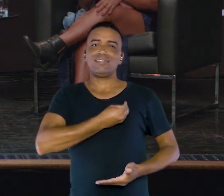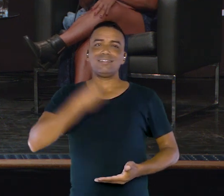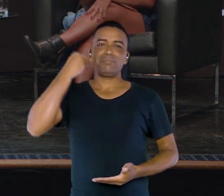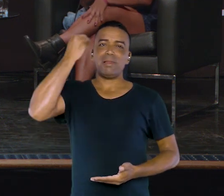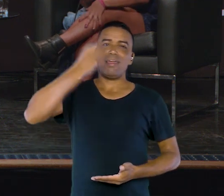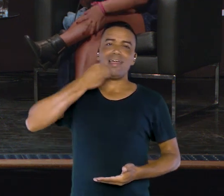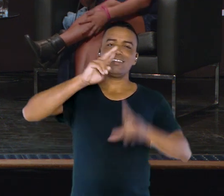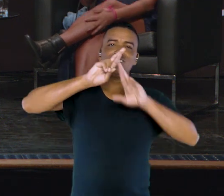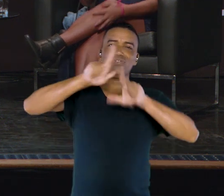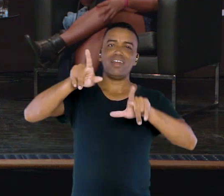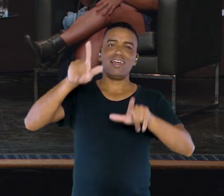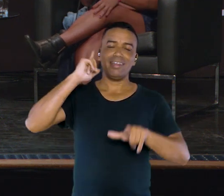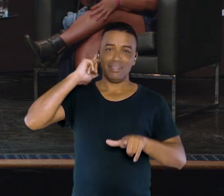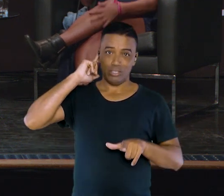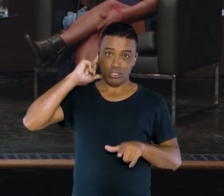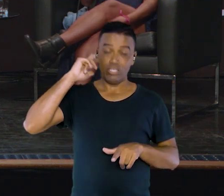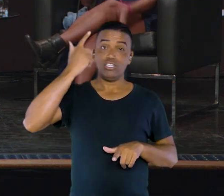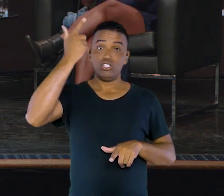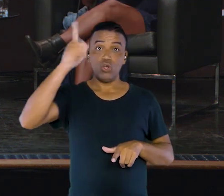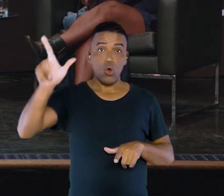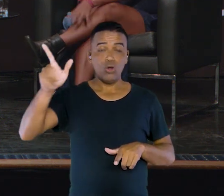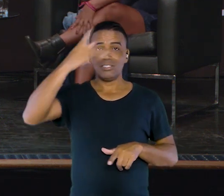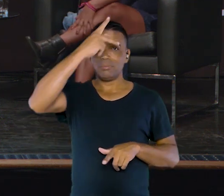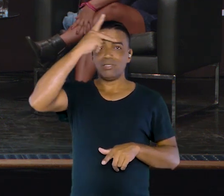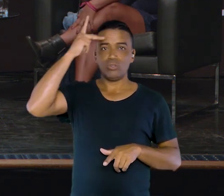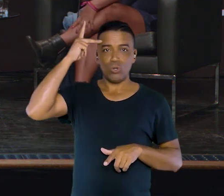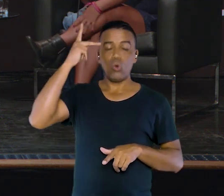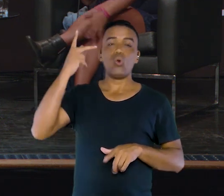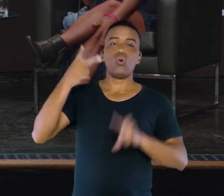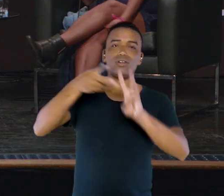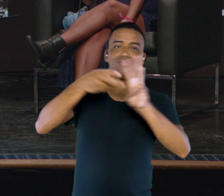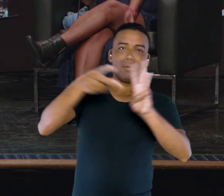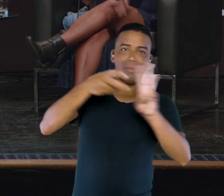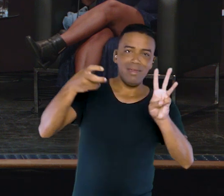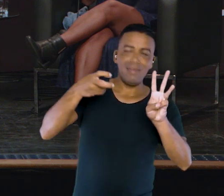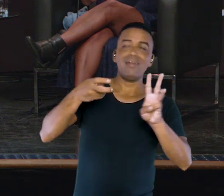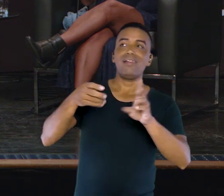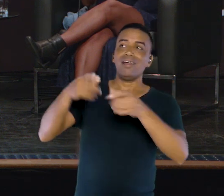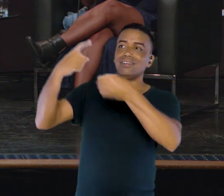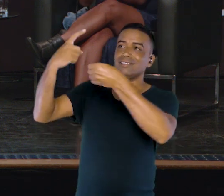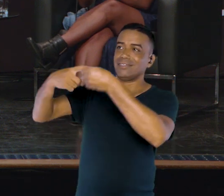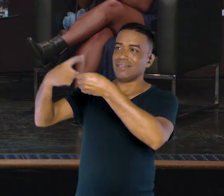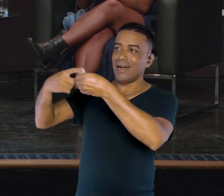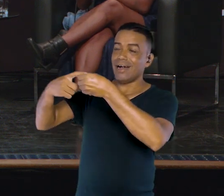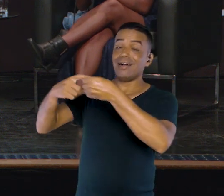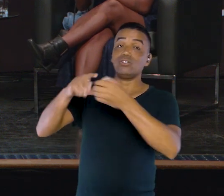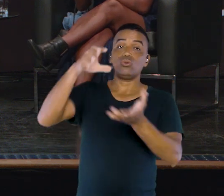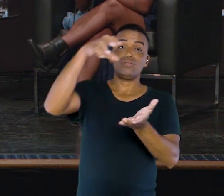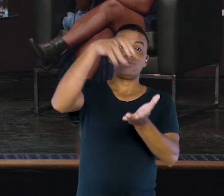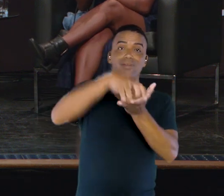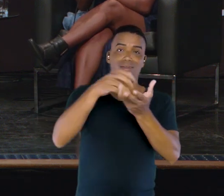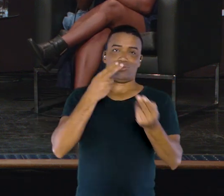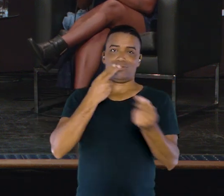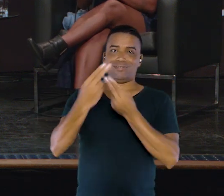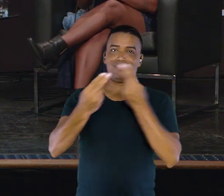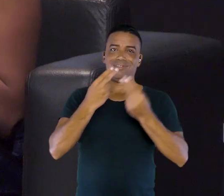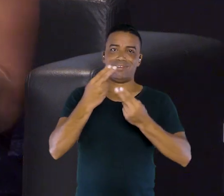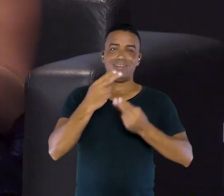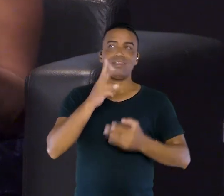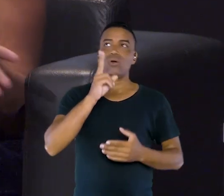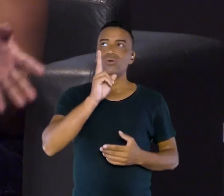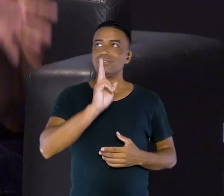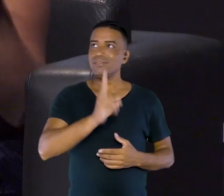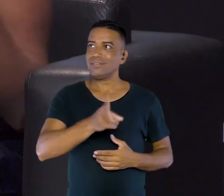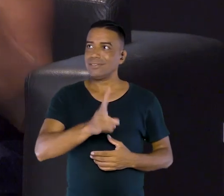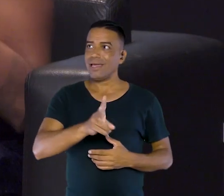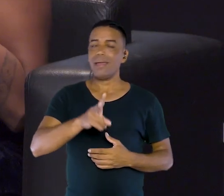diferente de outras parentas que moram na cidade e de outras parentas que já moram em centros urbanos. Então,